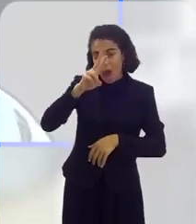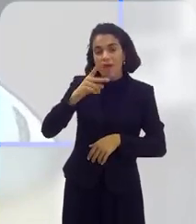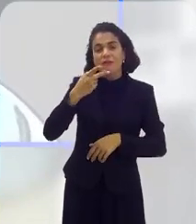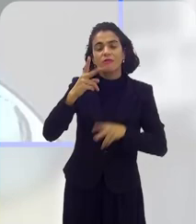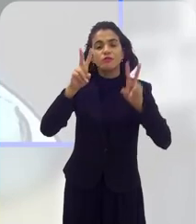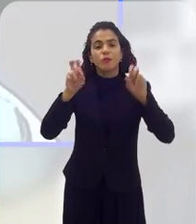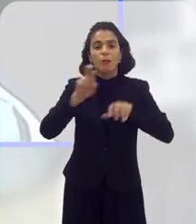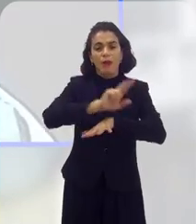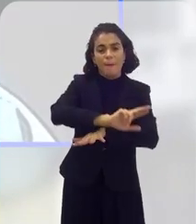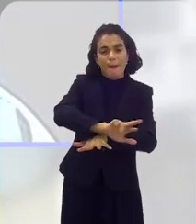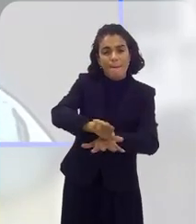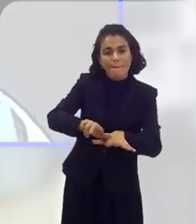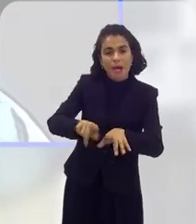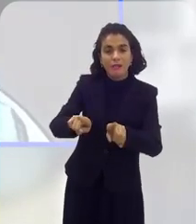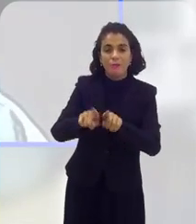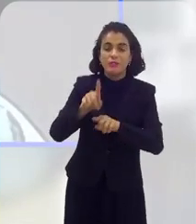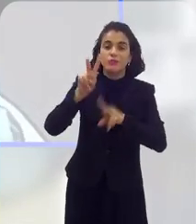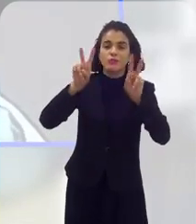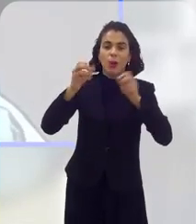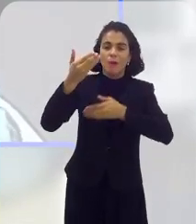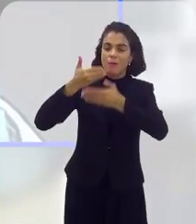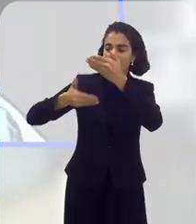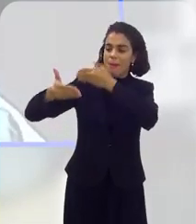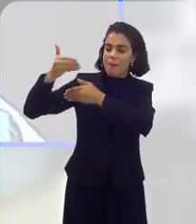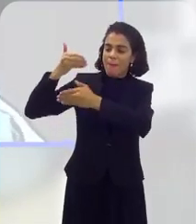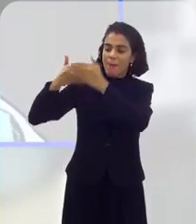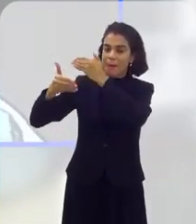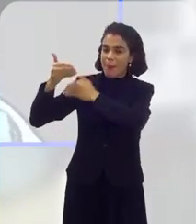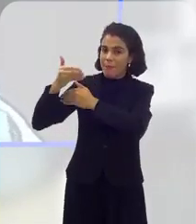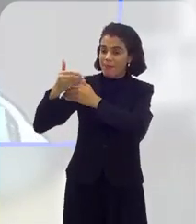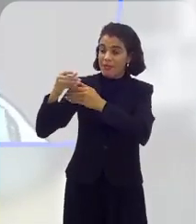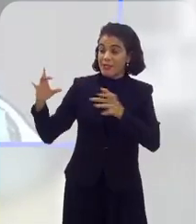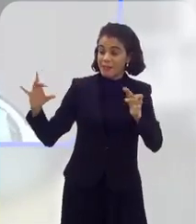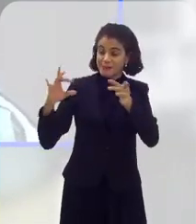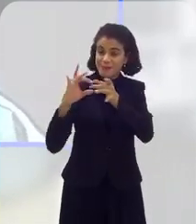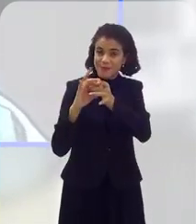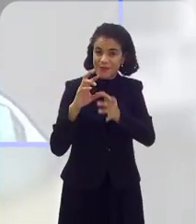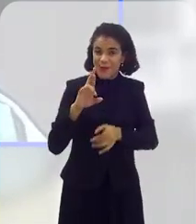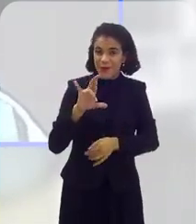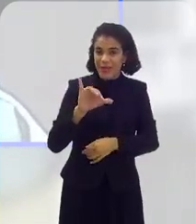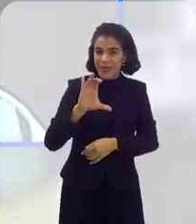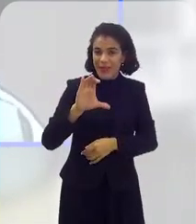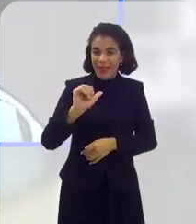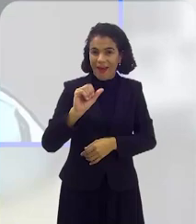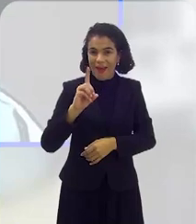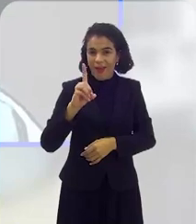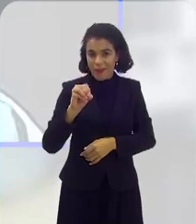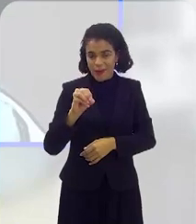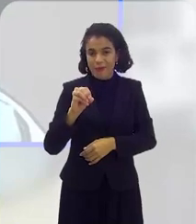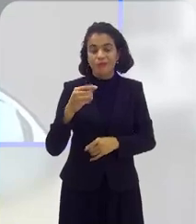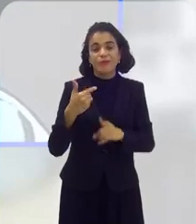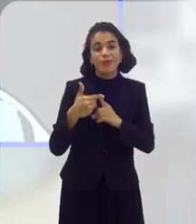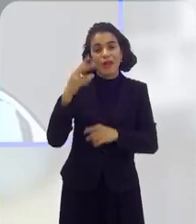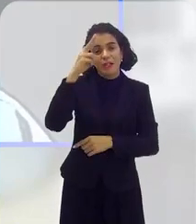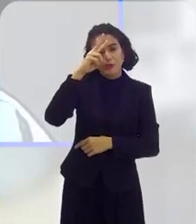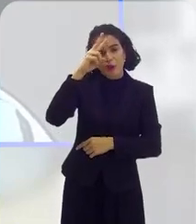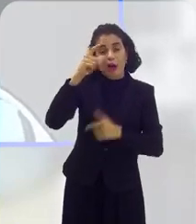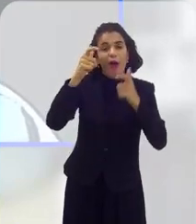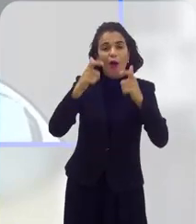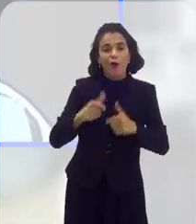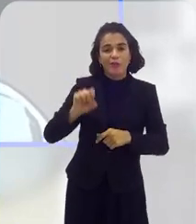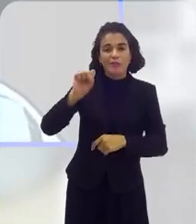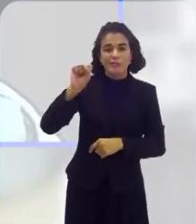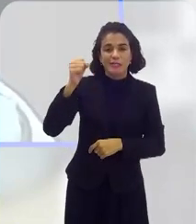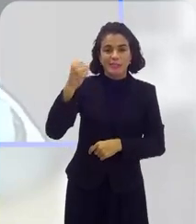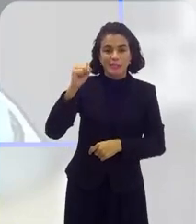de diversidade e de ancestralidade aí em comum com o Ricardo, porque a história se passa